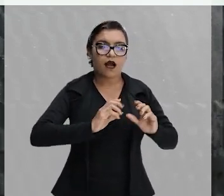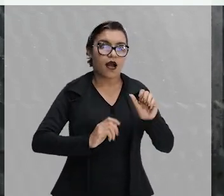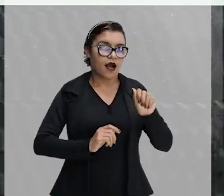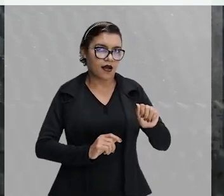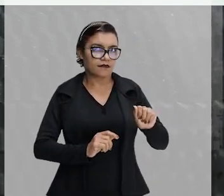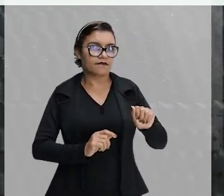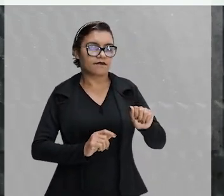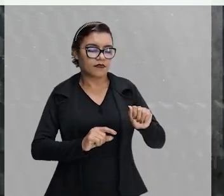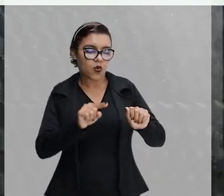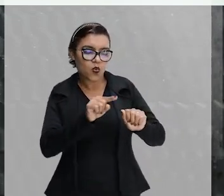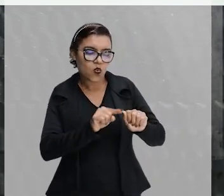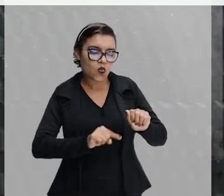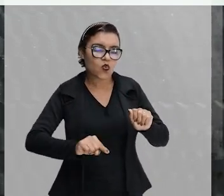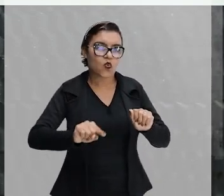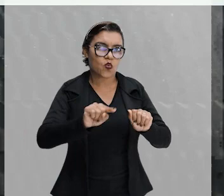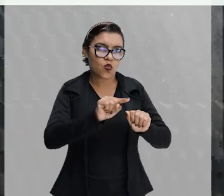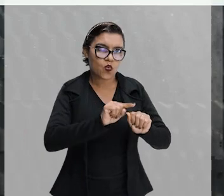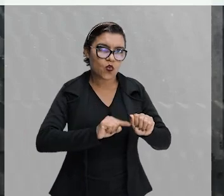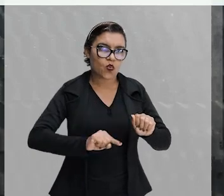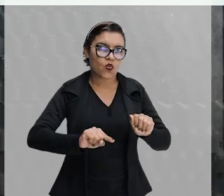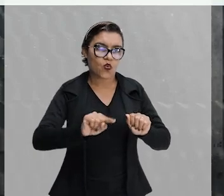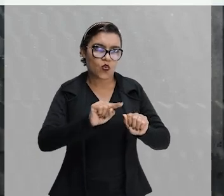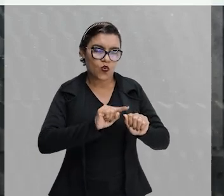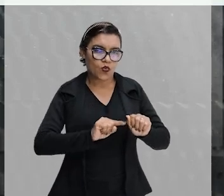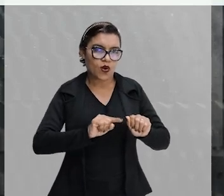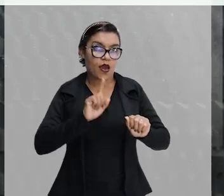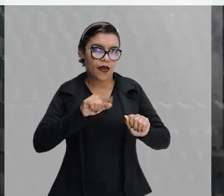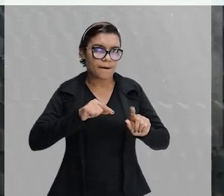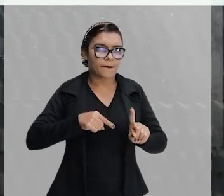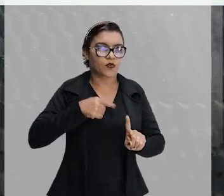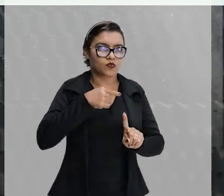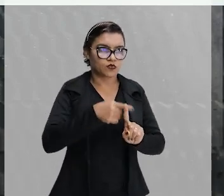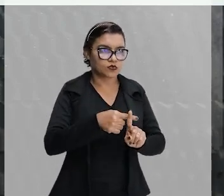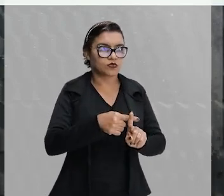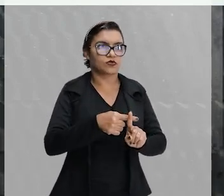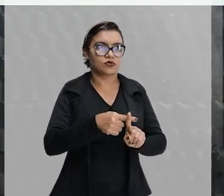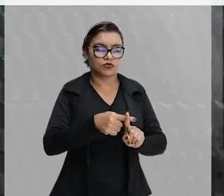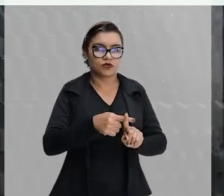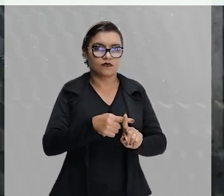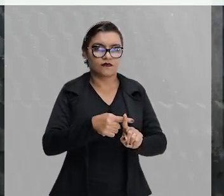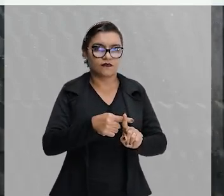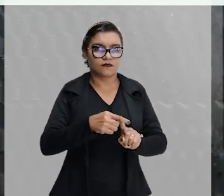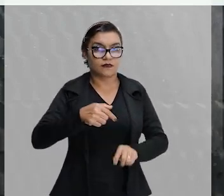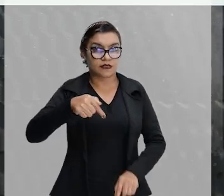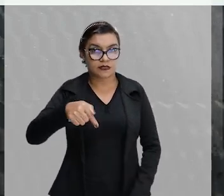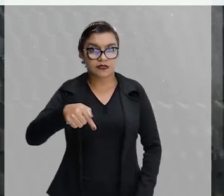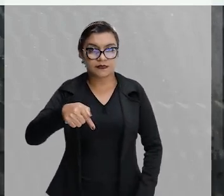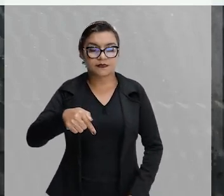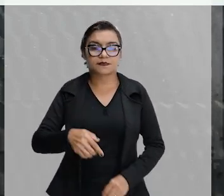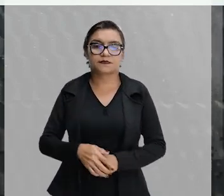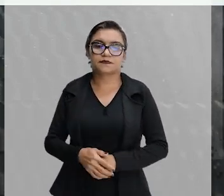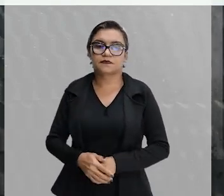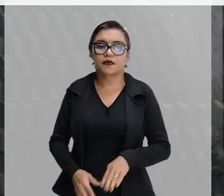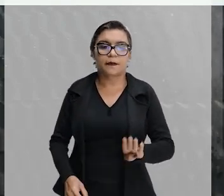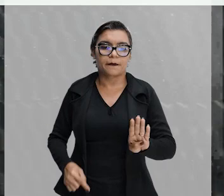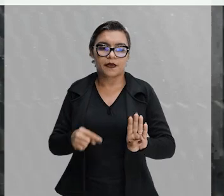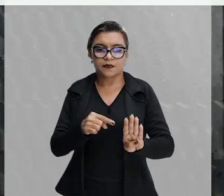A esfera A, que é uma esfera positiva, de carga mais Q. A esfera